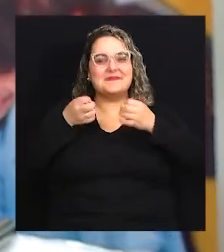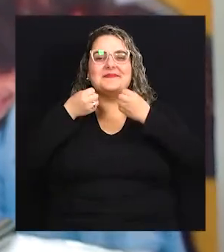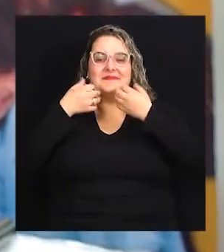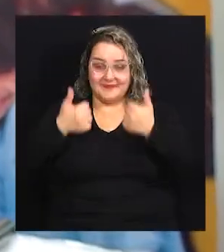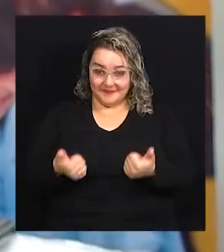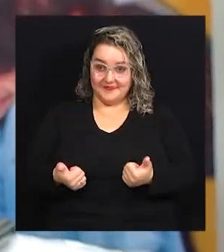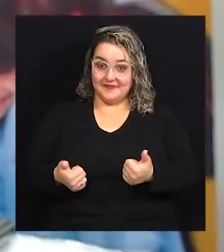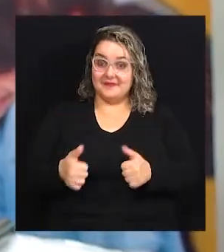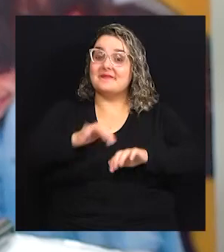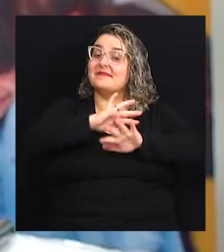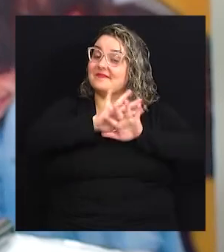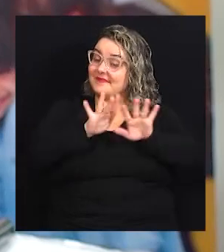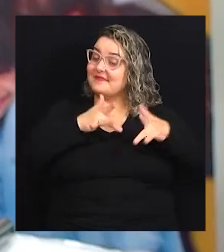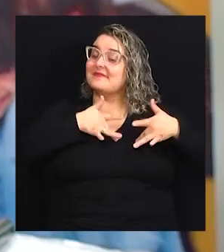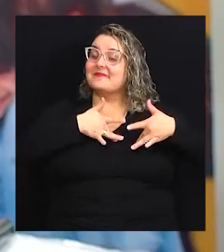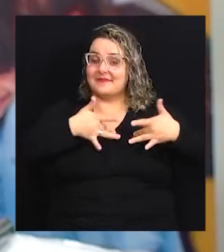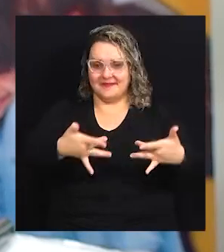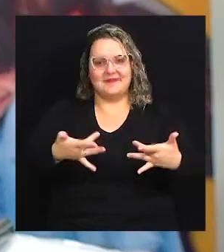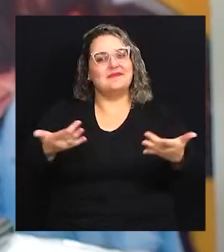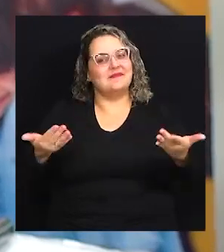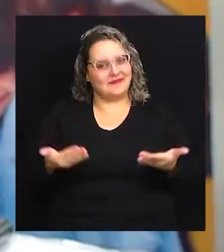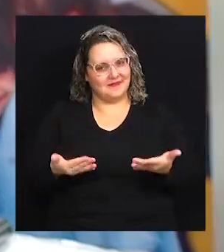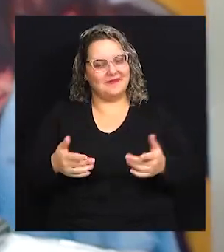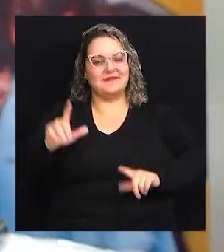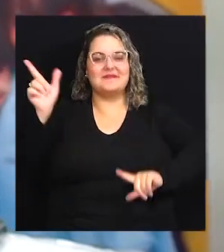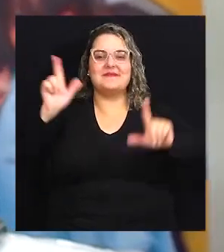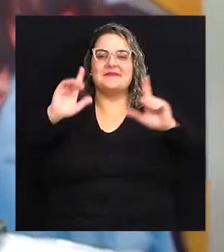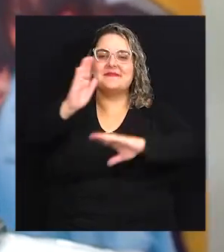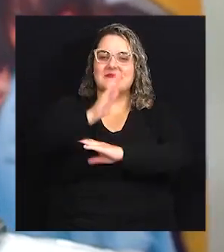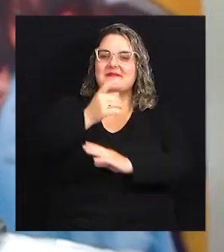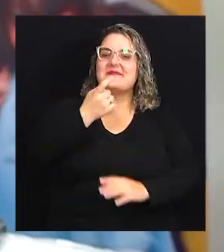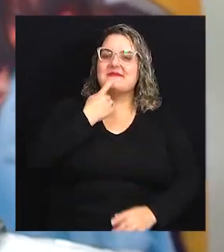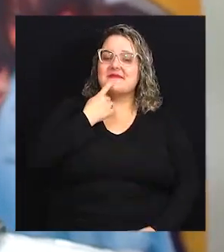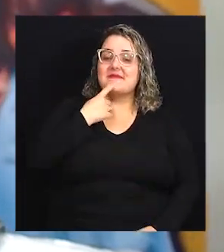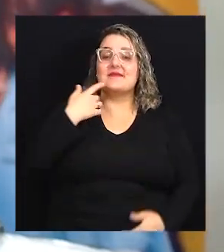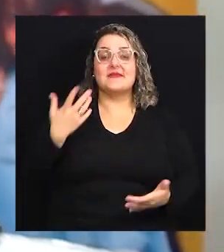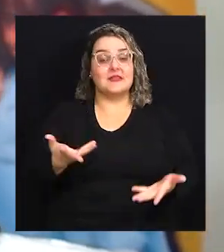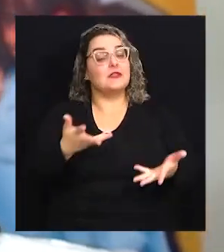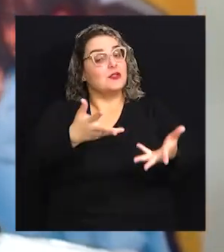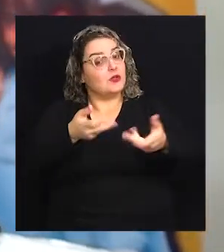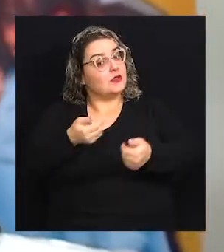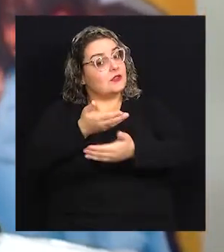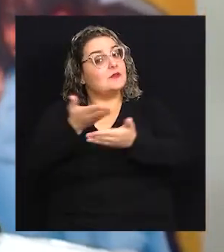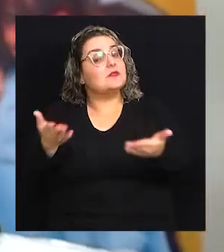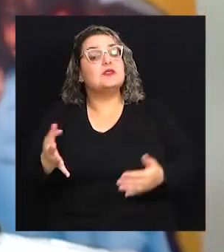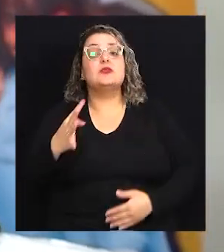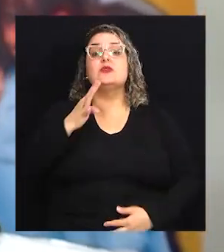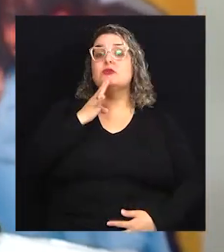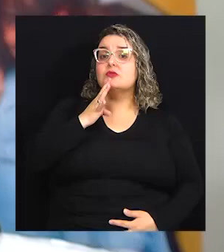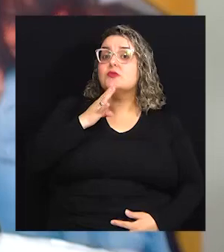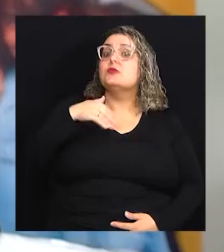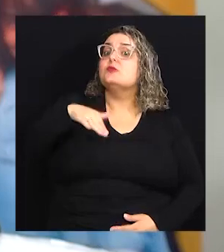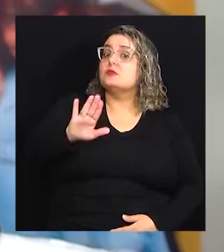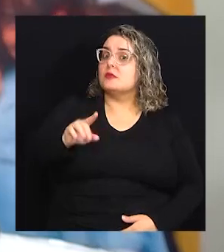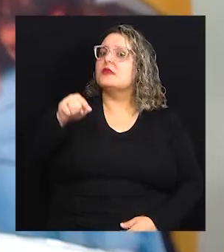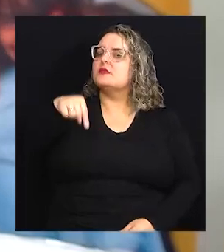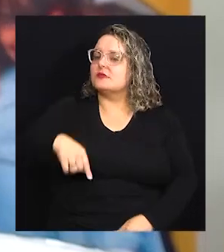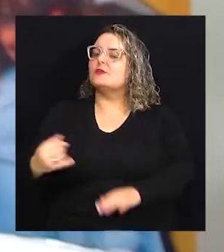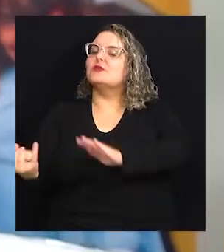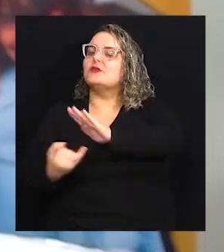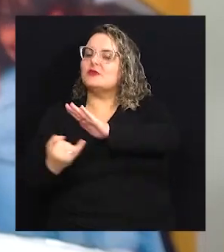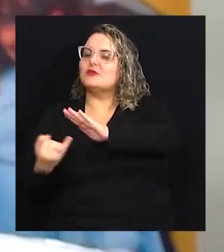gente, tudo bom? Mais um Mãos Solidárias no ar aqui na TV Câmara Campinas. Convido vocês hoje a conhecer mais